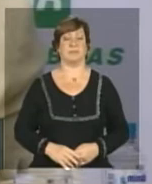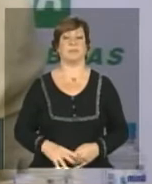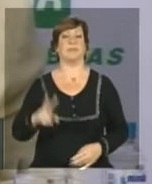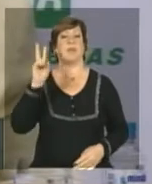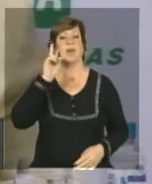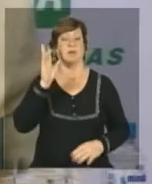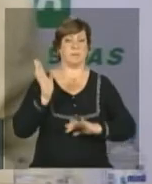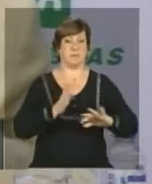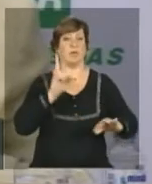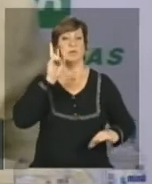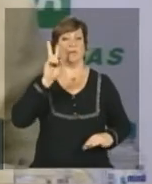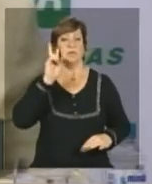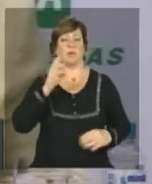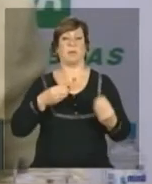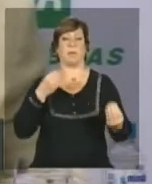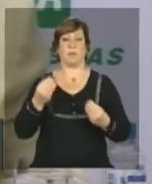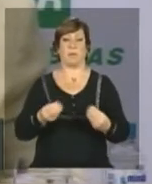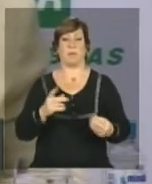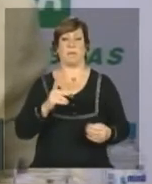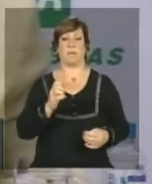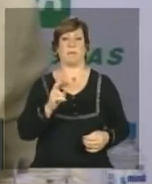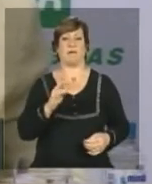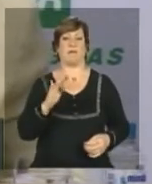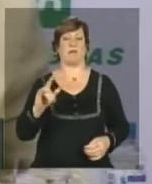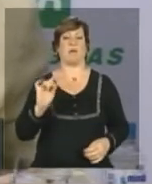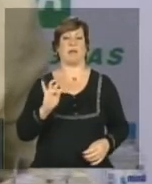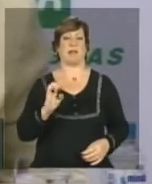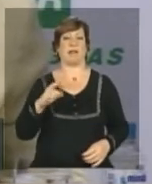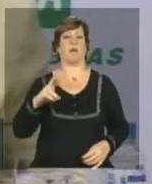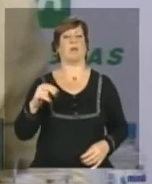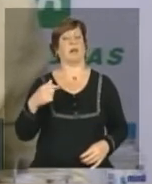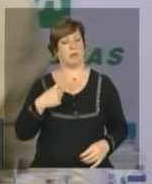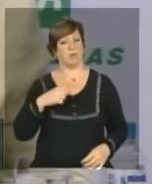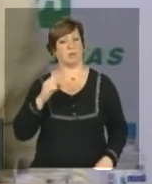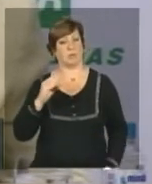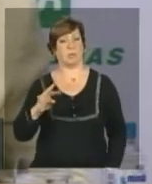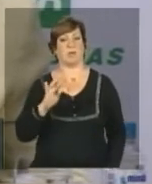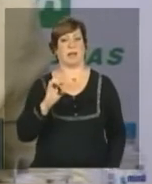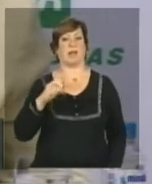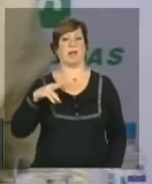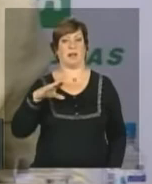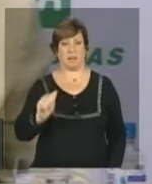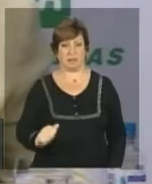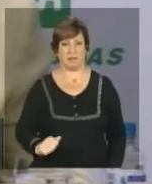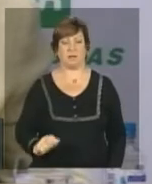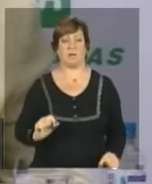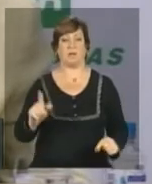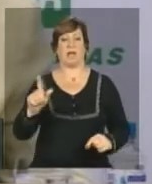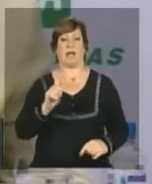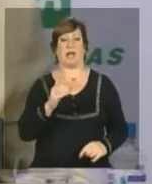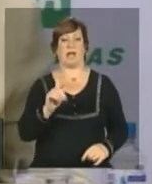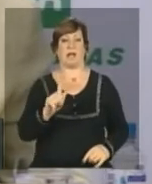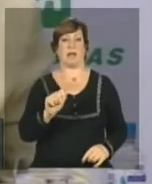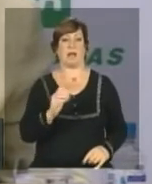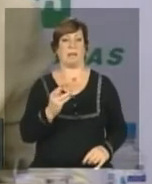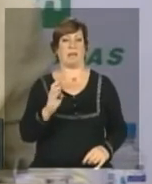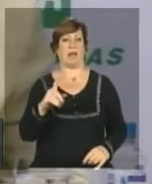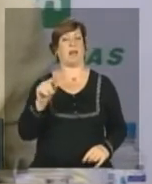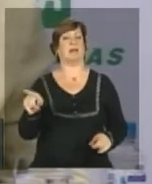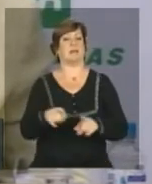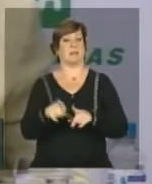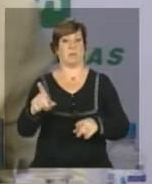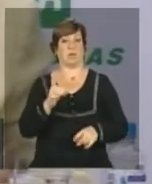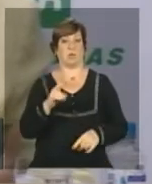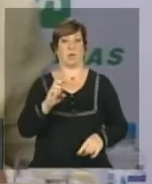relação ao perfil técnico, sim, eu sou técnica. O Gabriele também, doutor